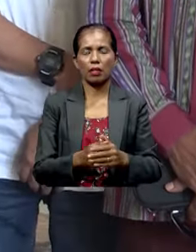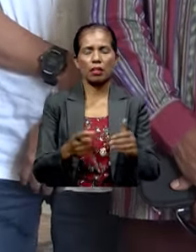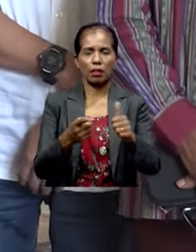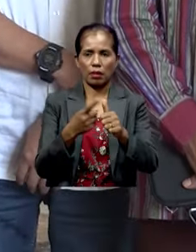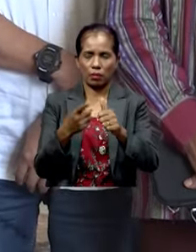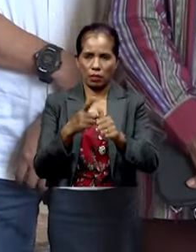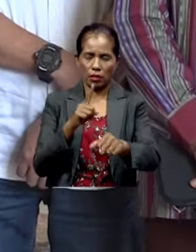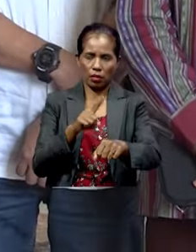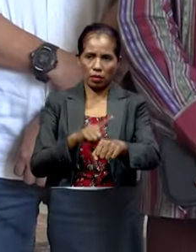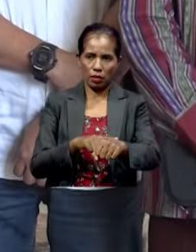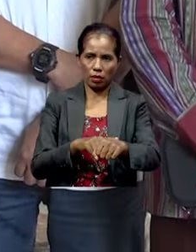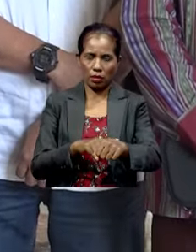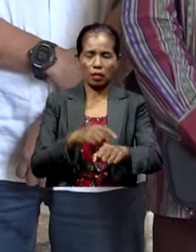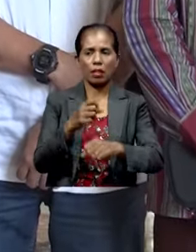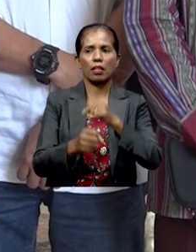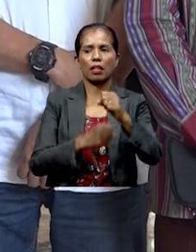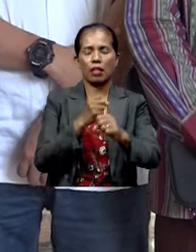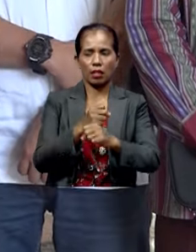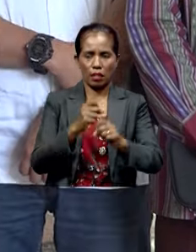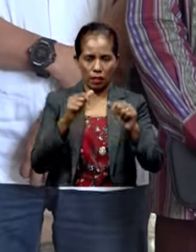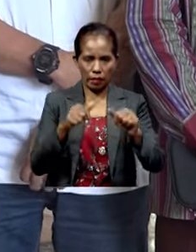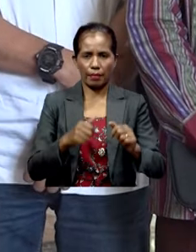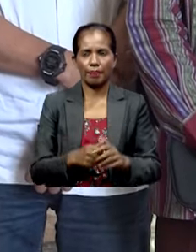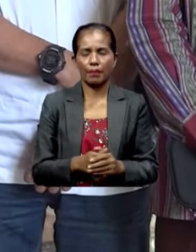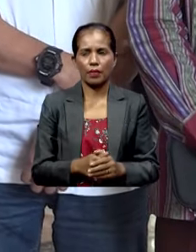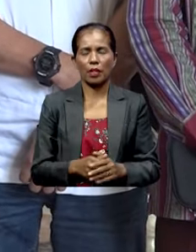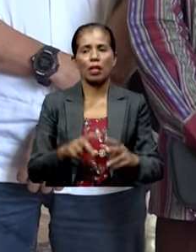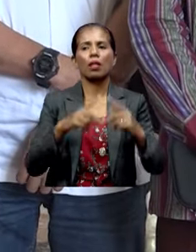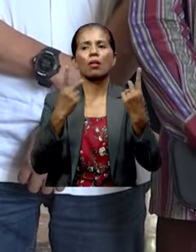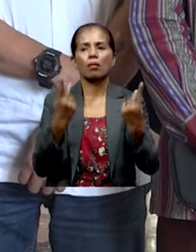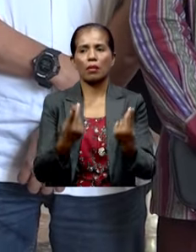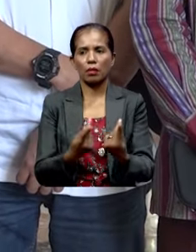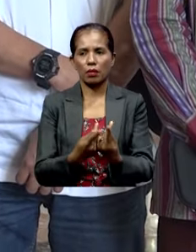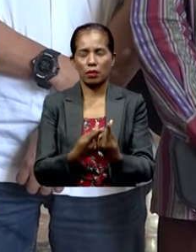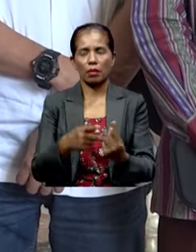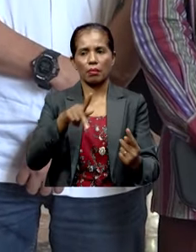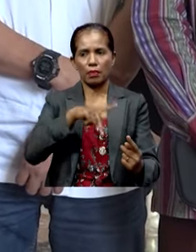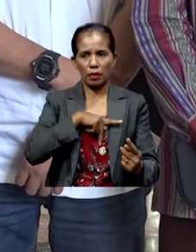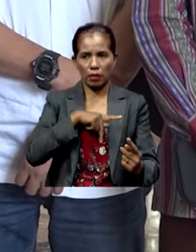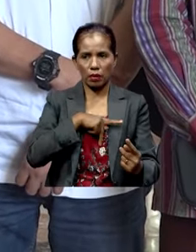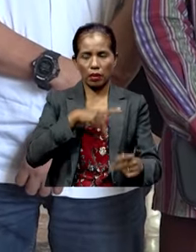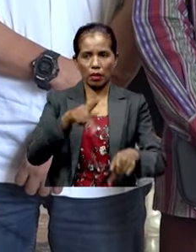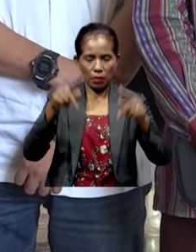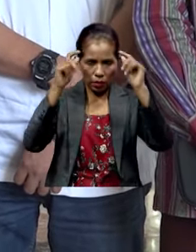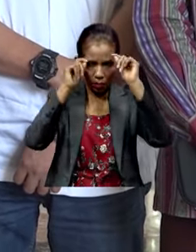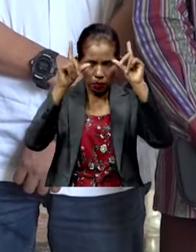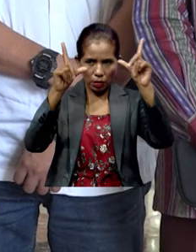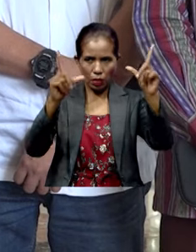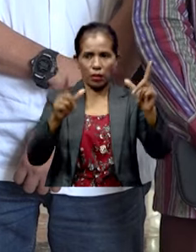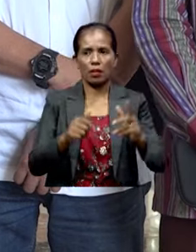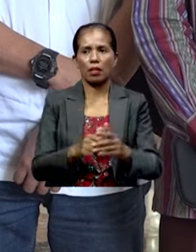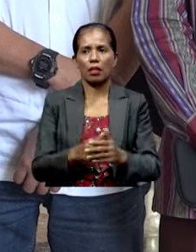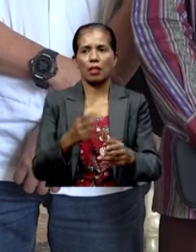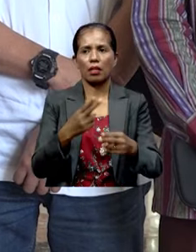vez que tinha ida nem lá companhia privada timoronia